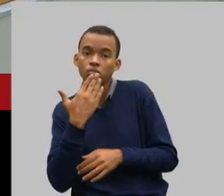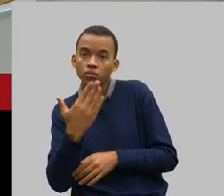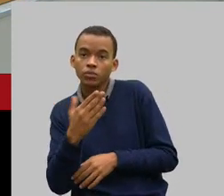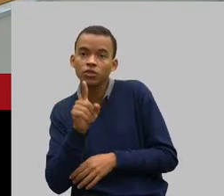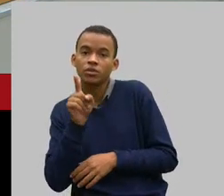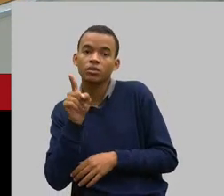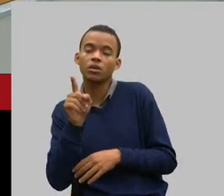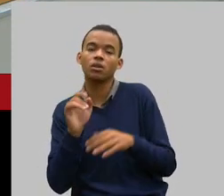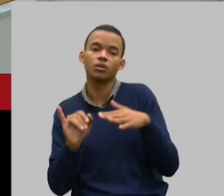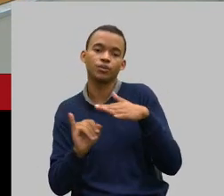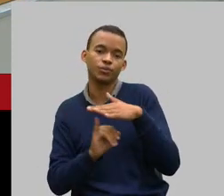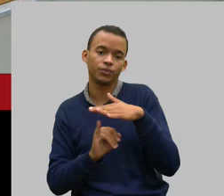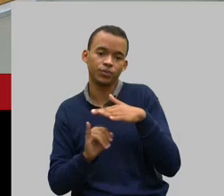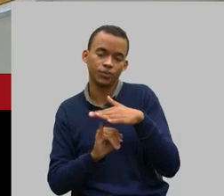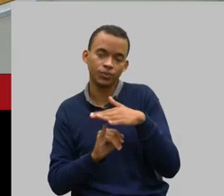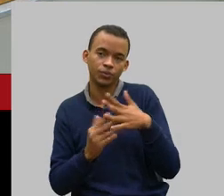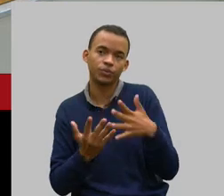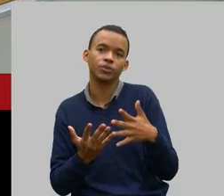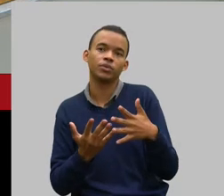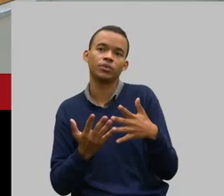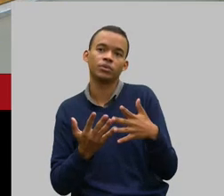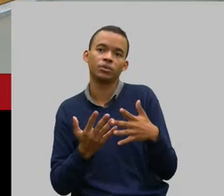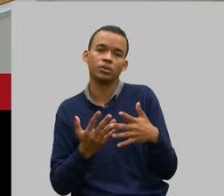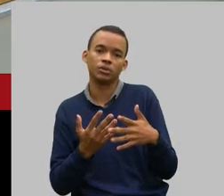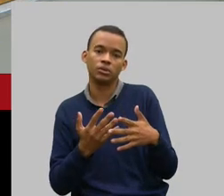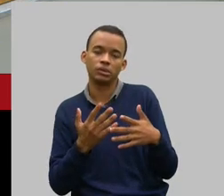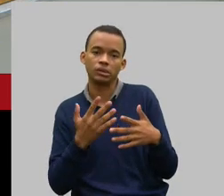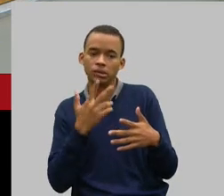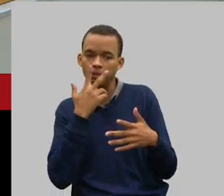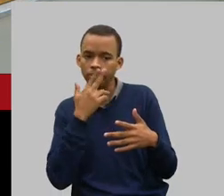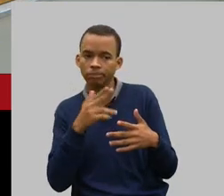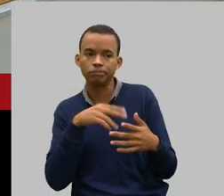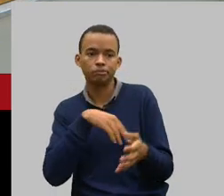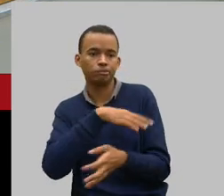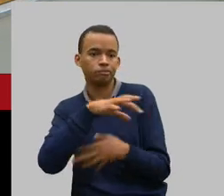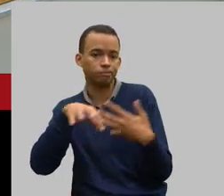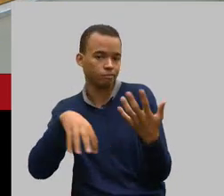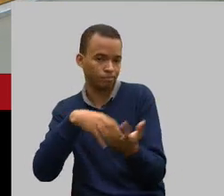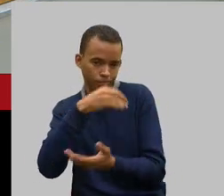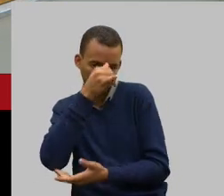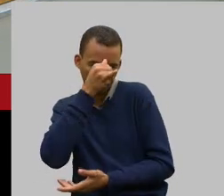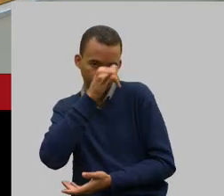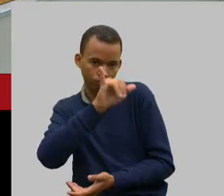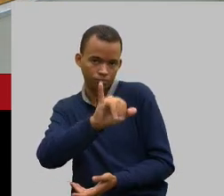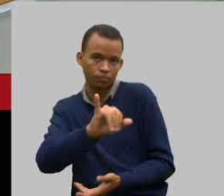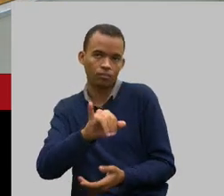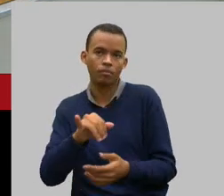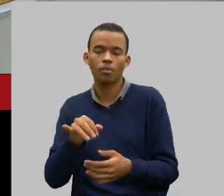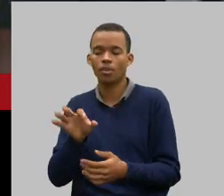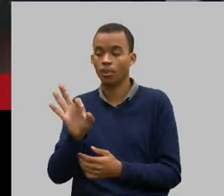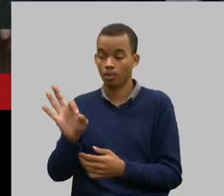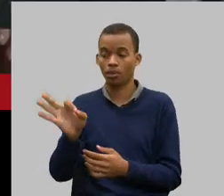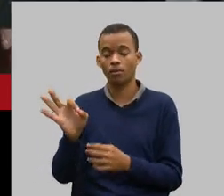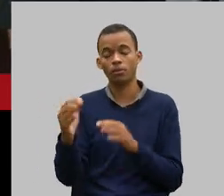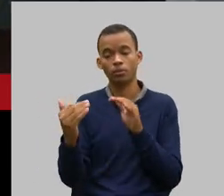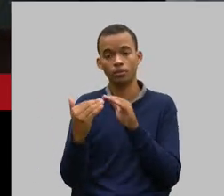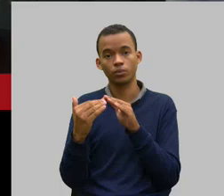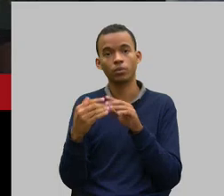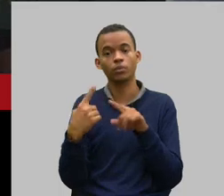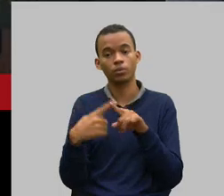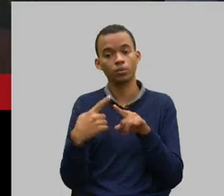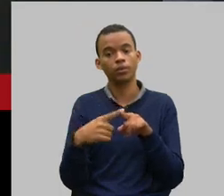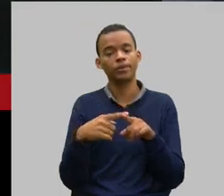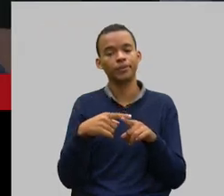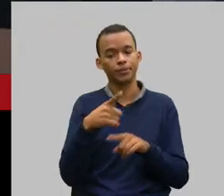ficar tão tão violento como tá Exatamente porque o agente público ele vai agir sempre baseado na